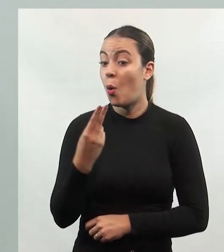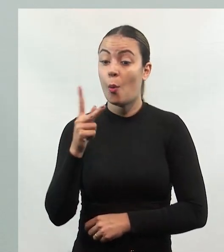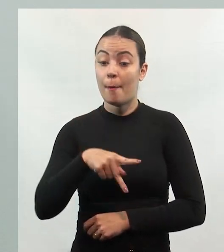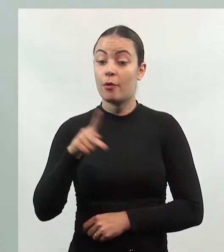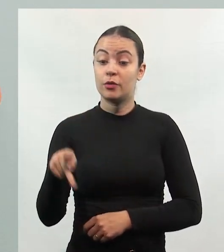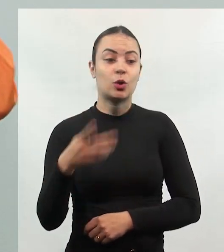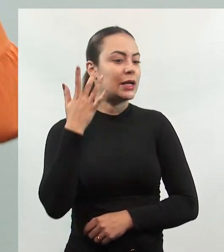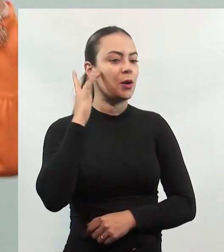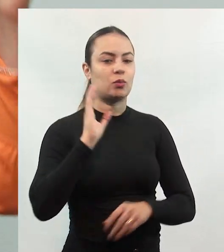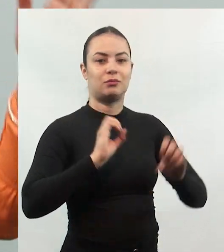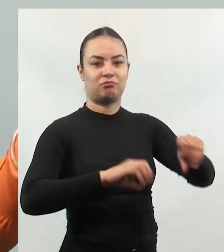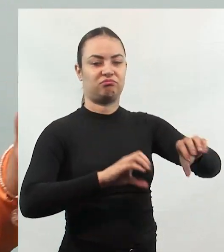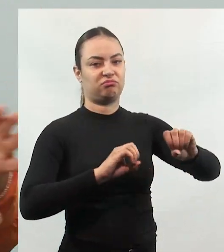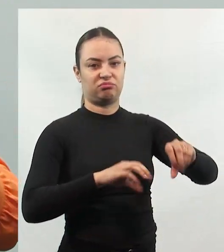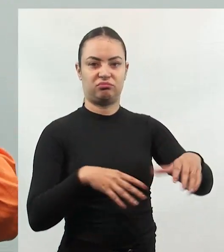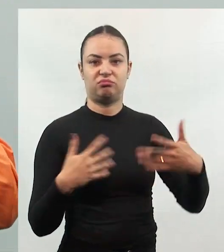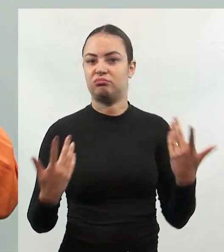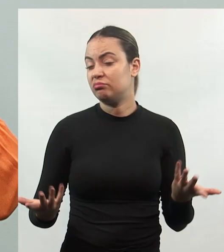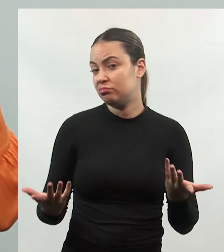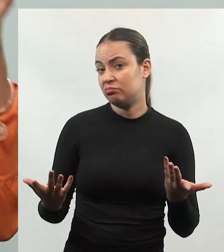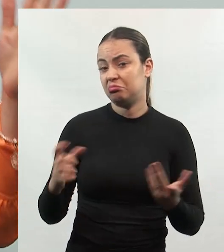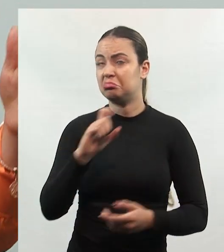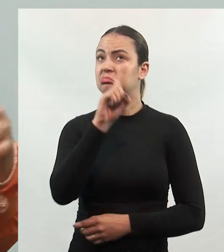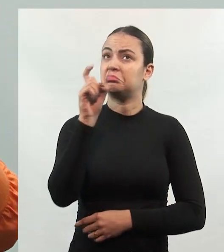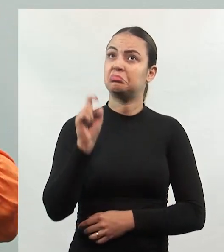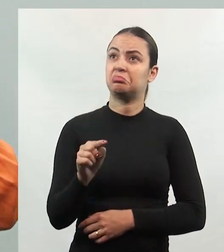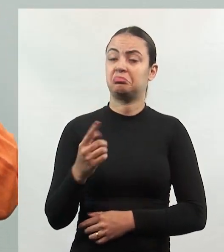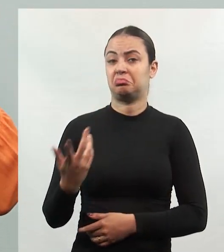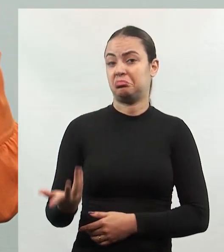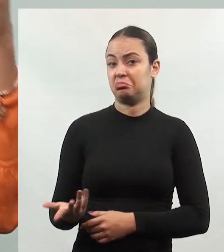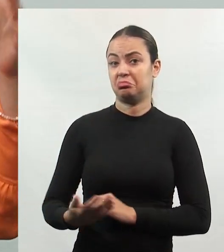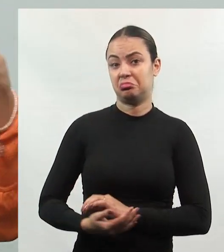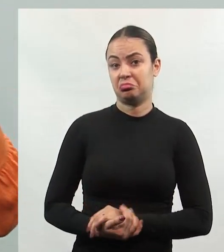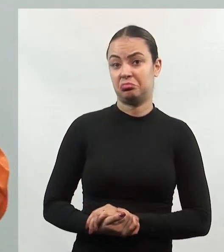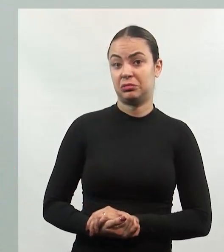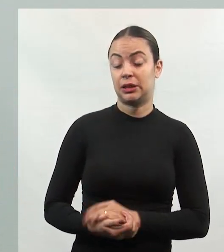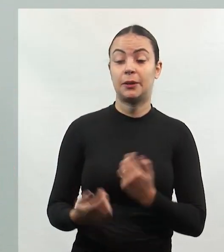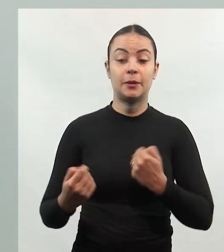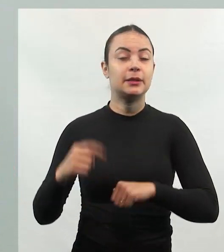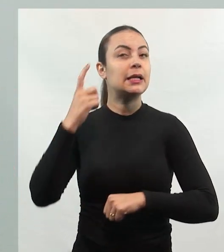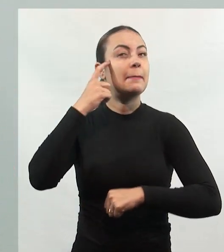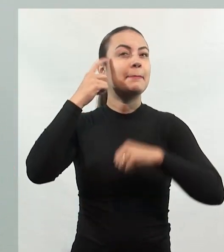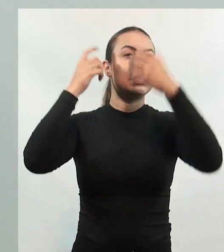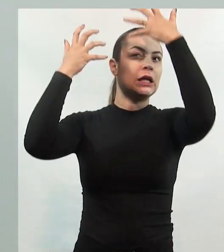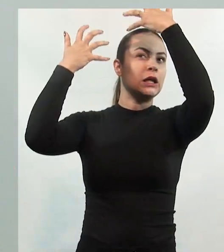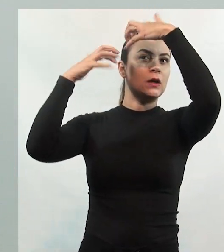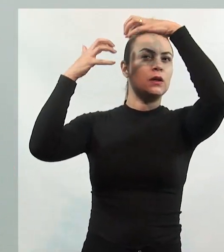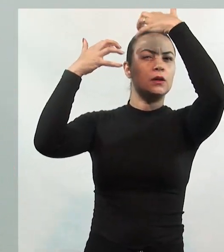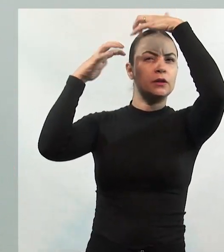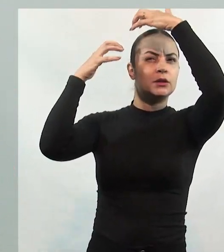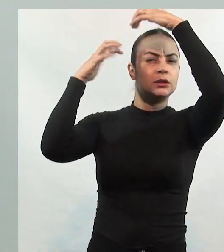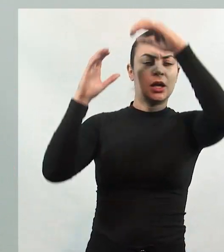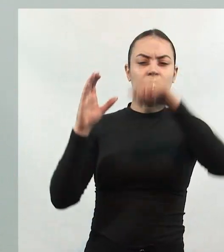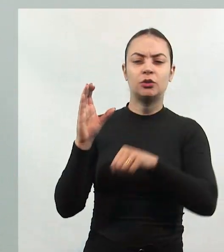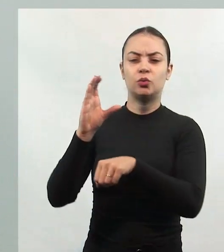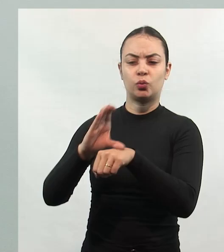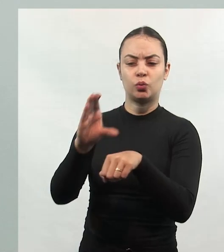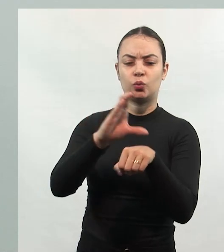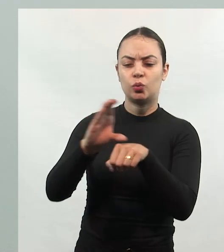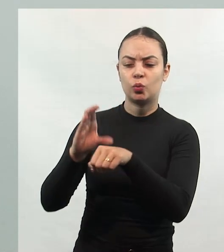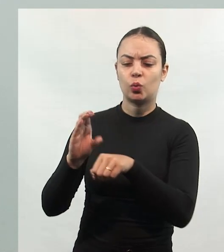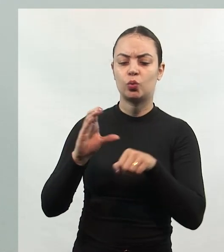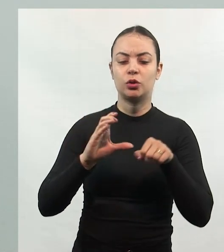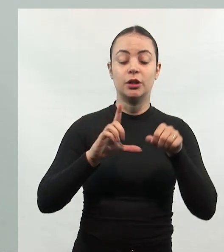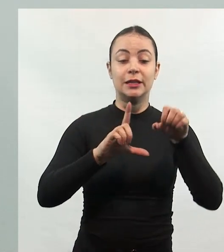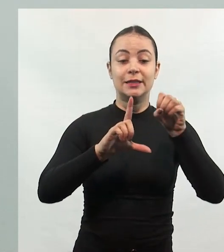ela foi uma especialista, né, em alfabetização, uma grande mestre, uma mineira. A gente usa muito ela no nosso programa Alfabetiza